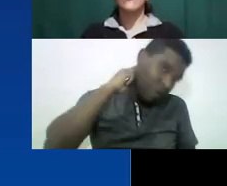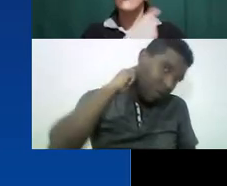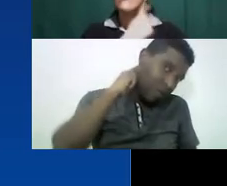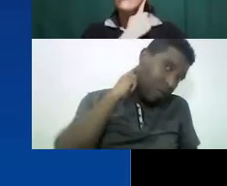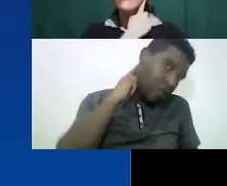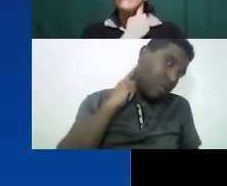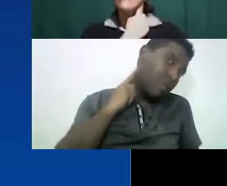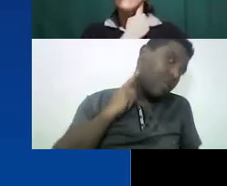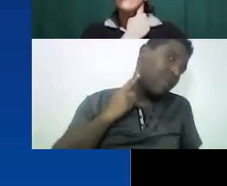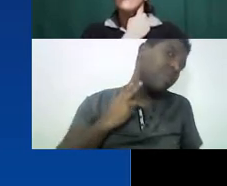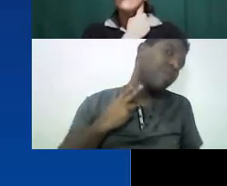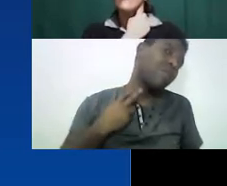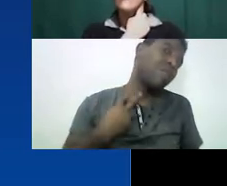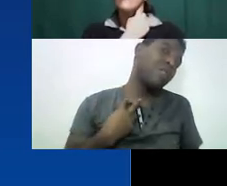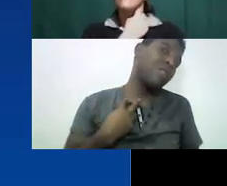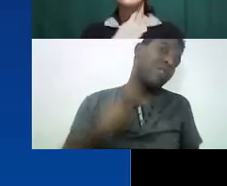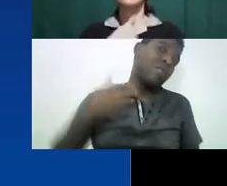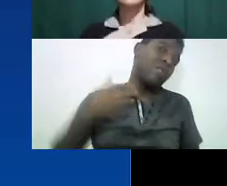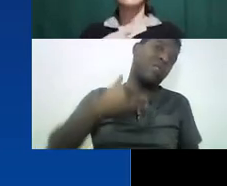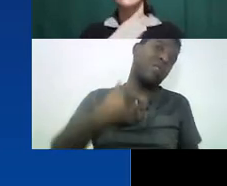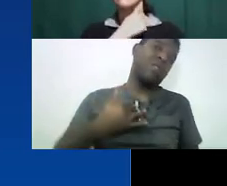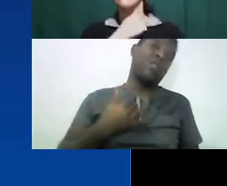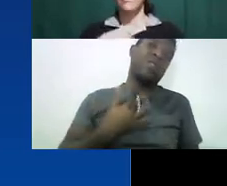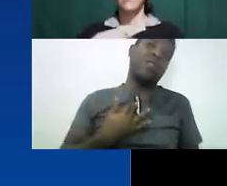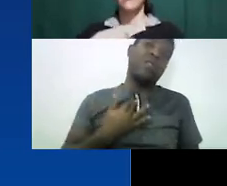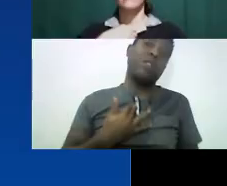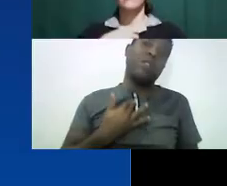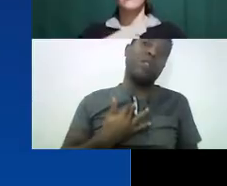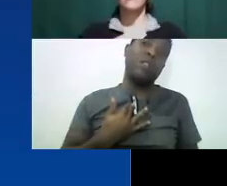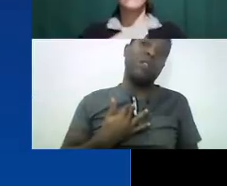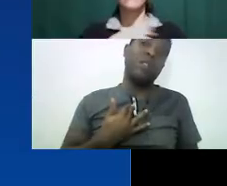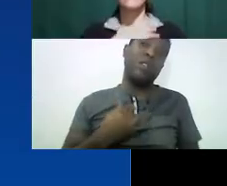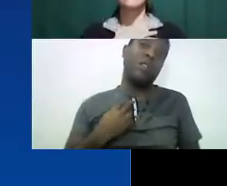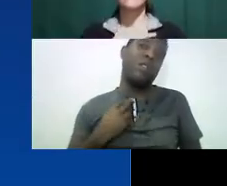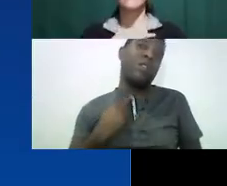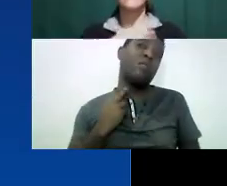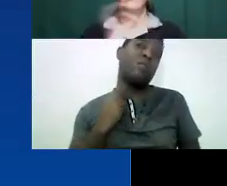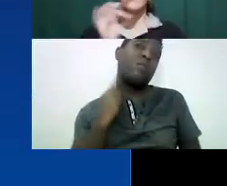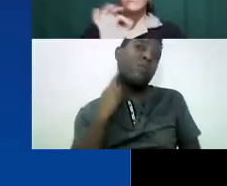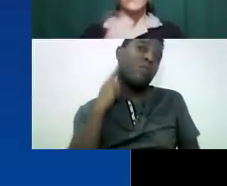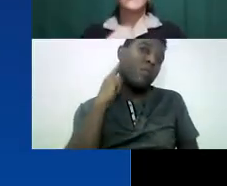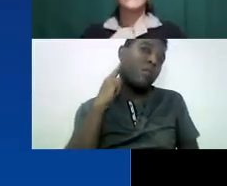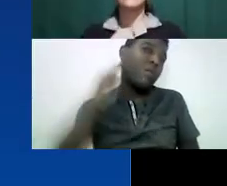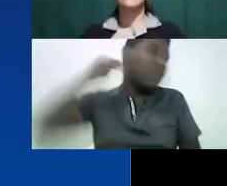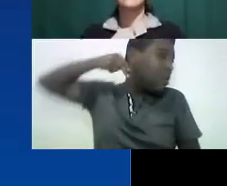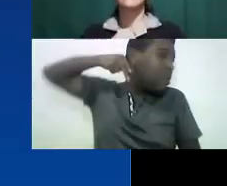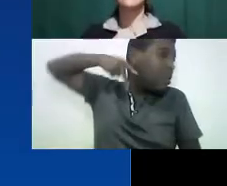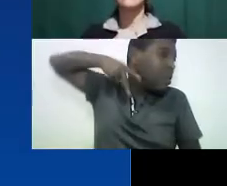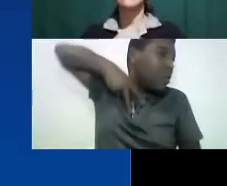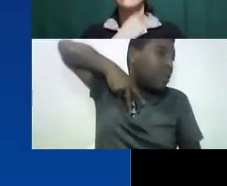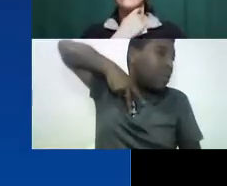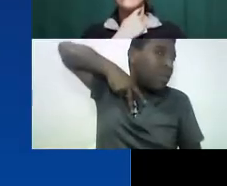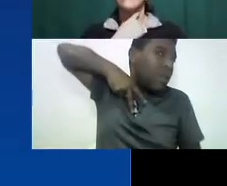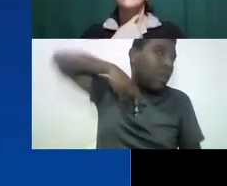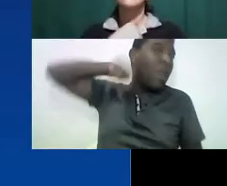importante, grande, mas que não tem inserção nas vértebras. Então, ele é um músculo de movimento, é um músculo feito para movimentar o pescoço. E aqui